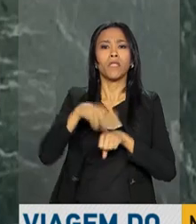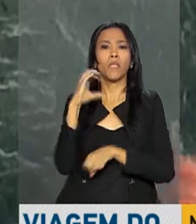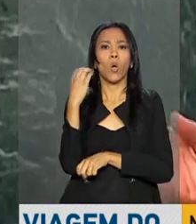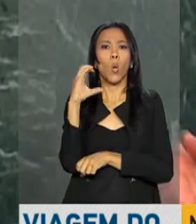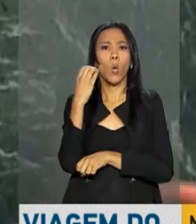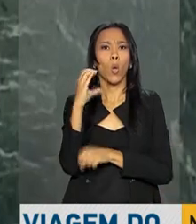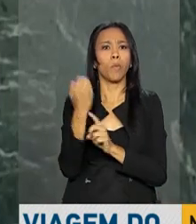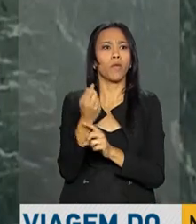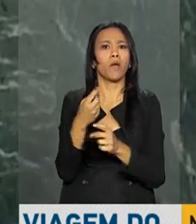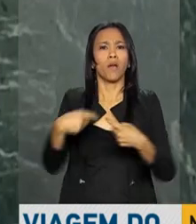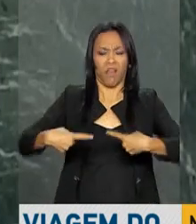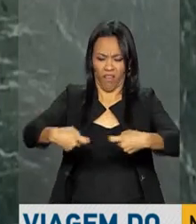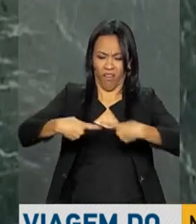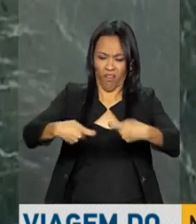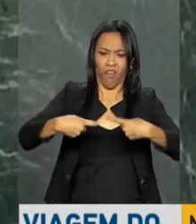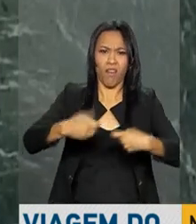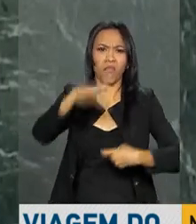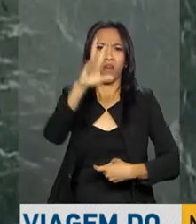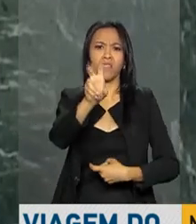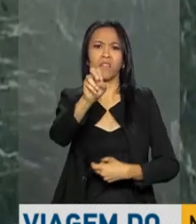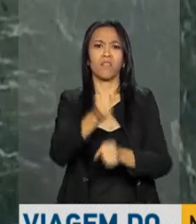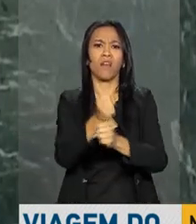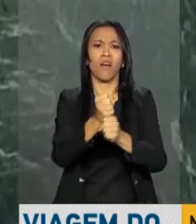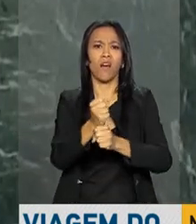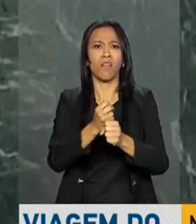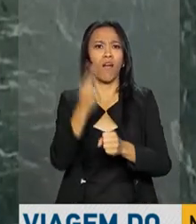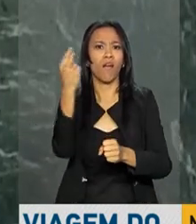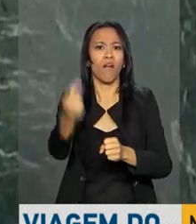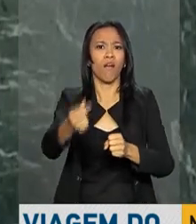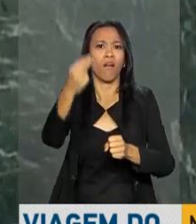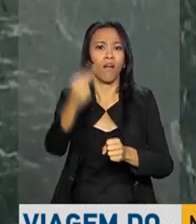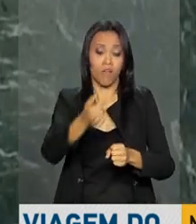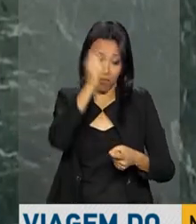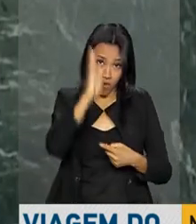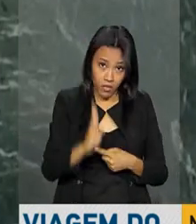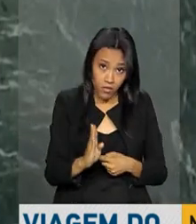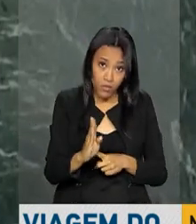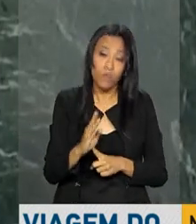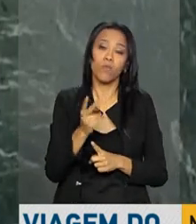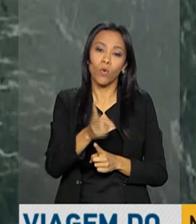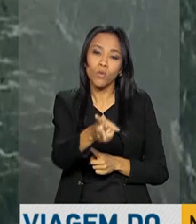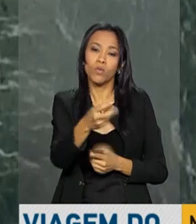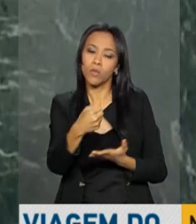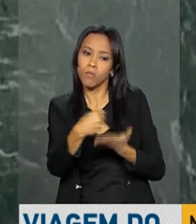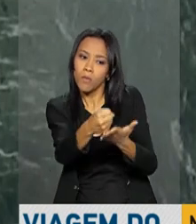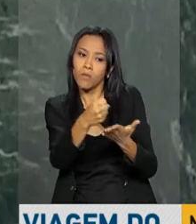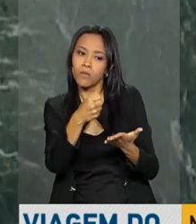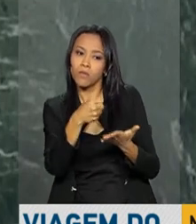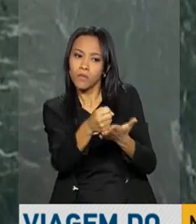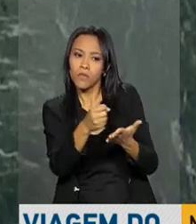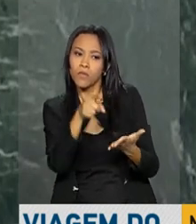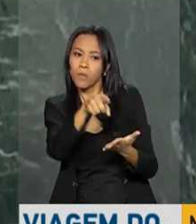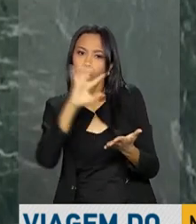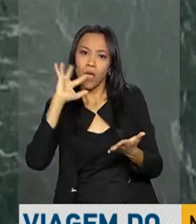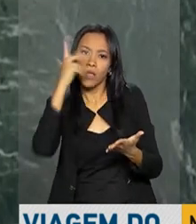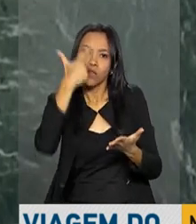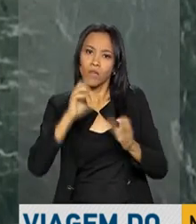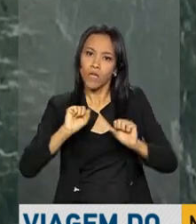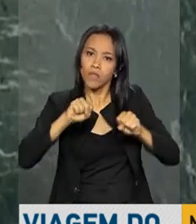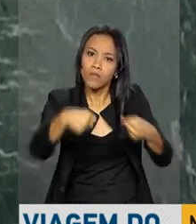conflito de mais de 50 anos. O Brasil continuará sendo parceiro decidido nesse